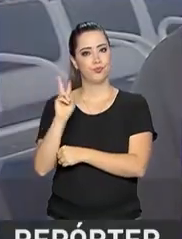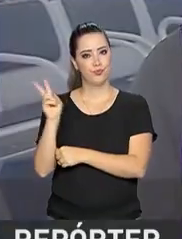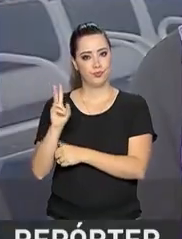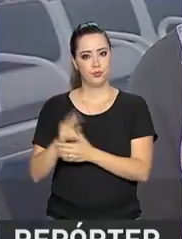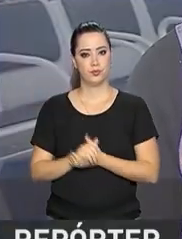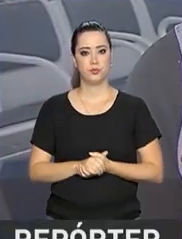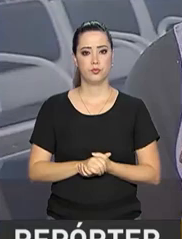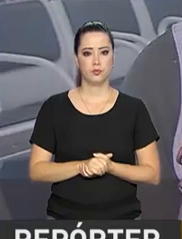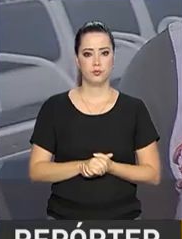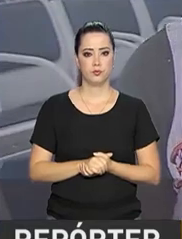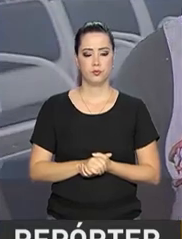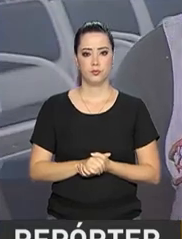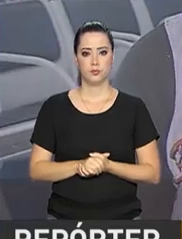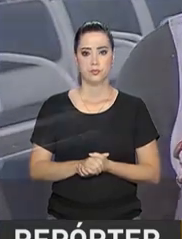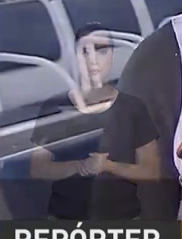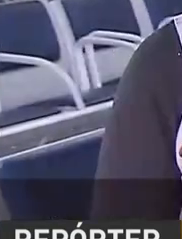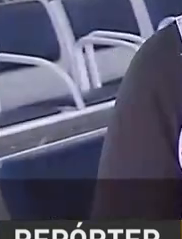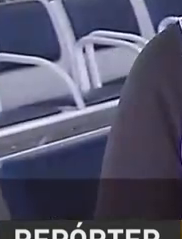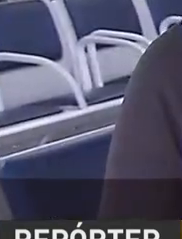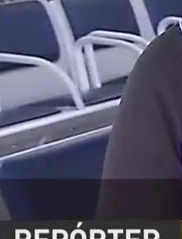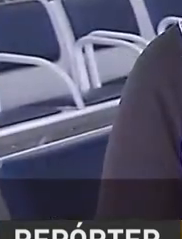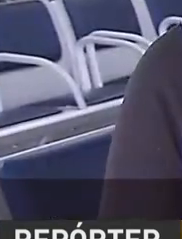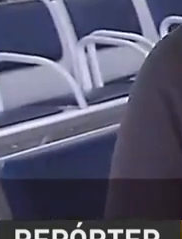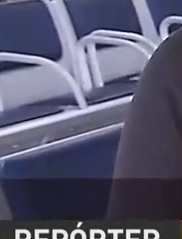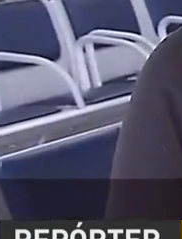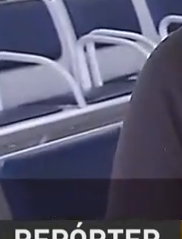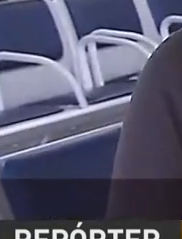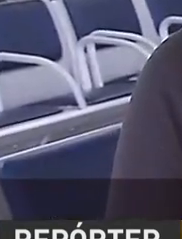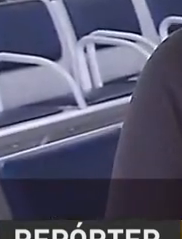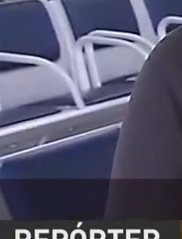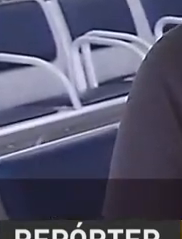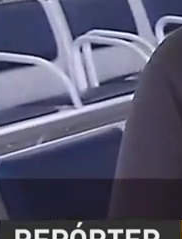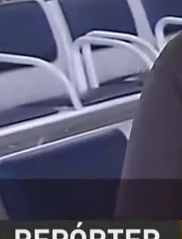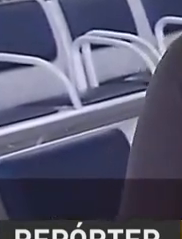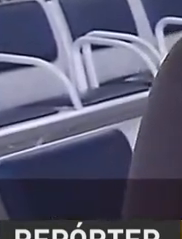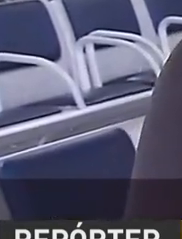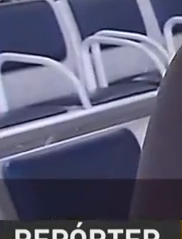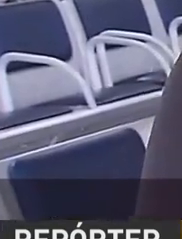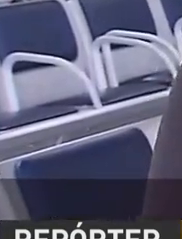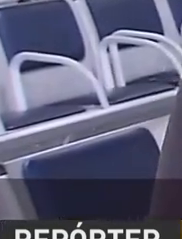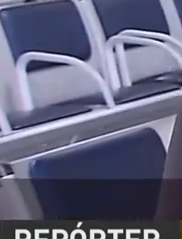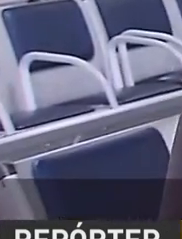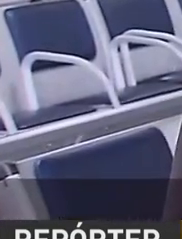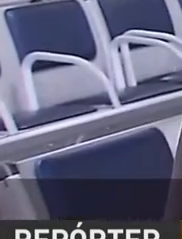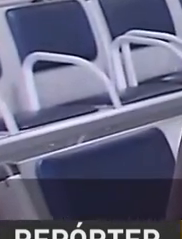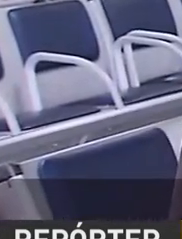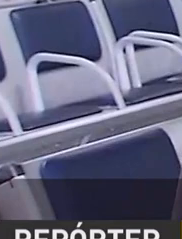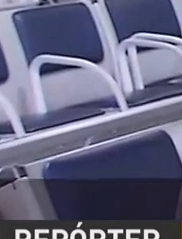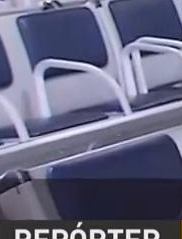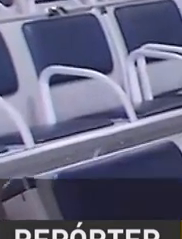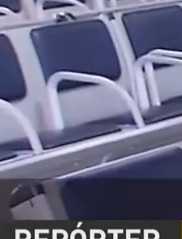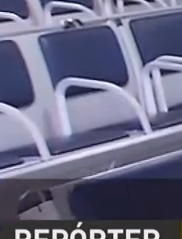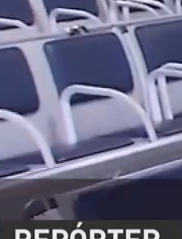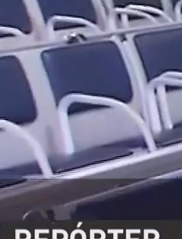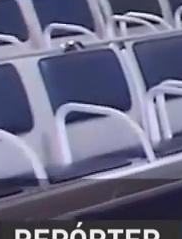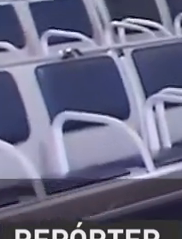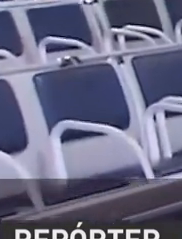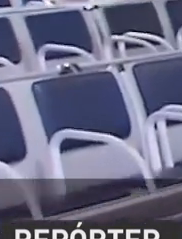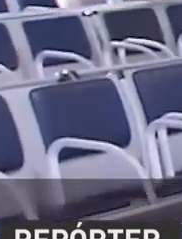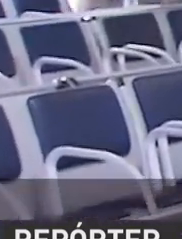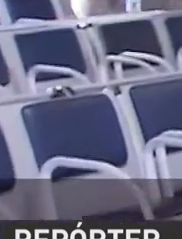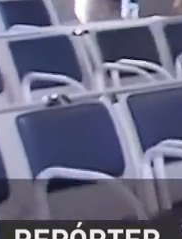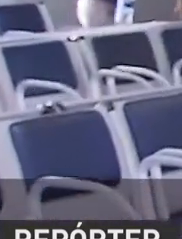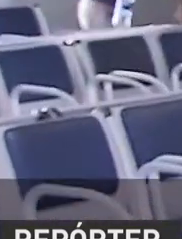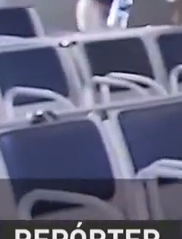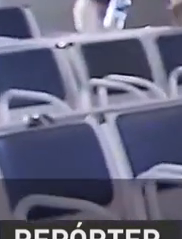Na parte de minha família, em minha casa, minhas duas filhas. Foi difícil deixar. Ah, sim, difícil,